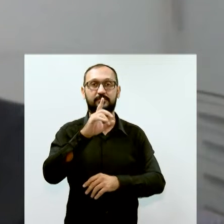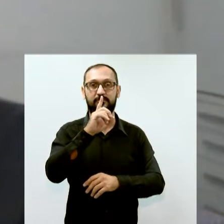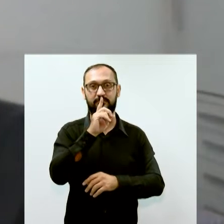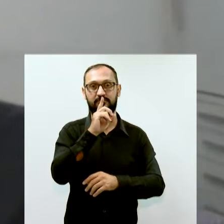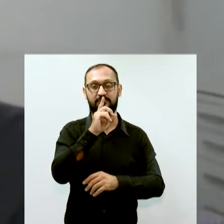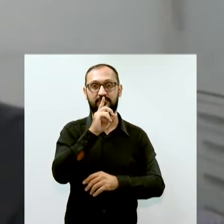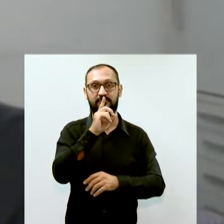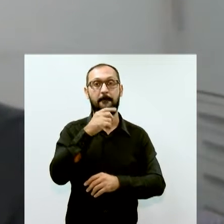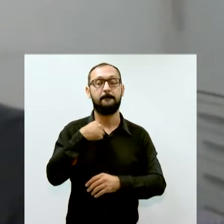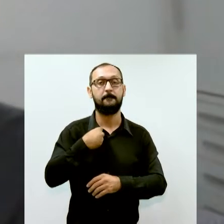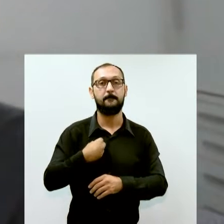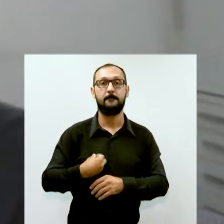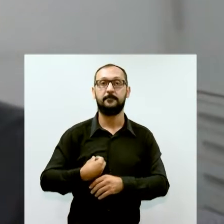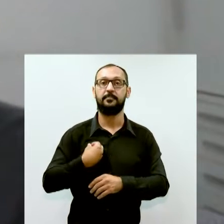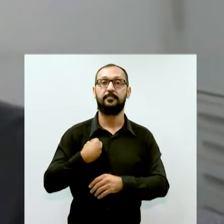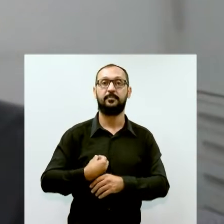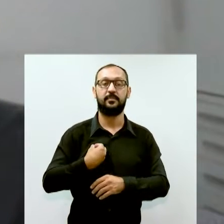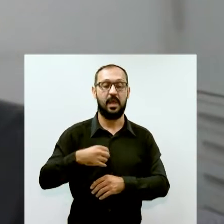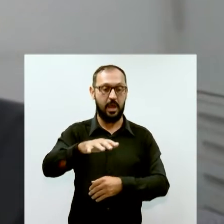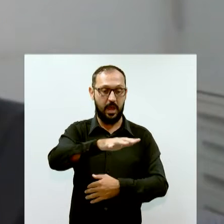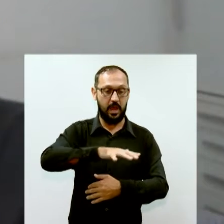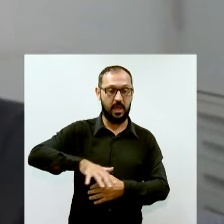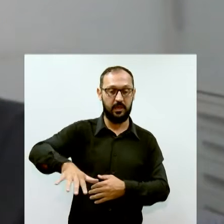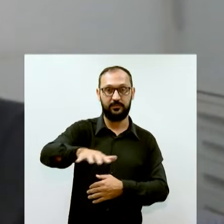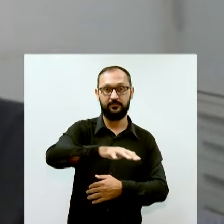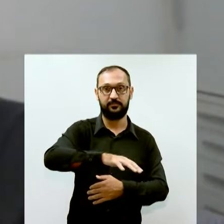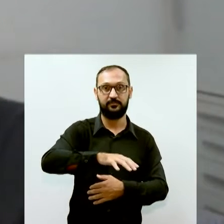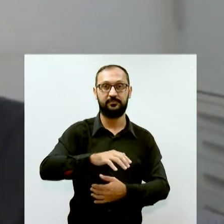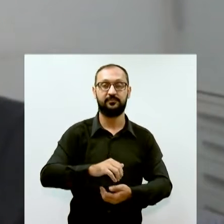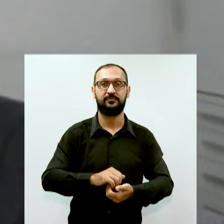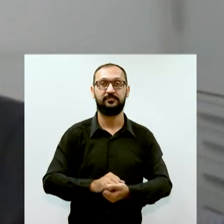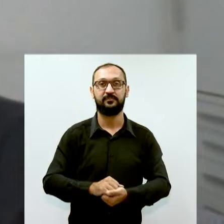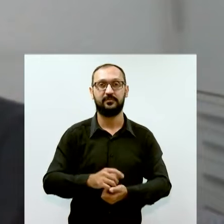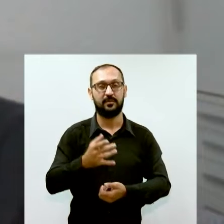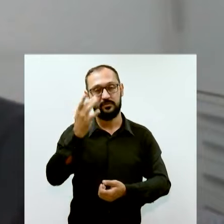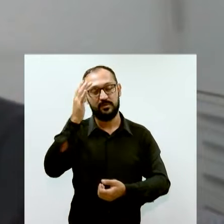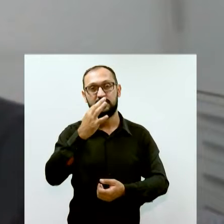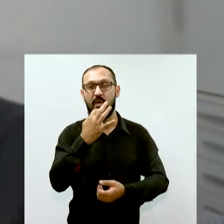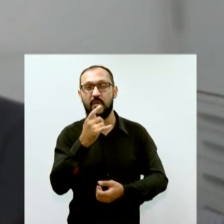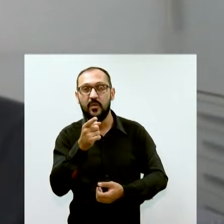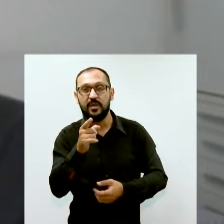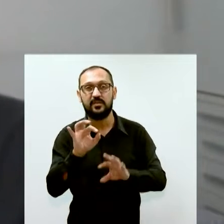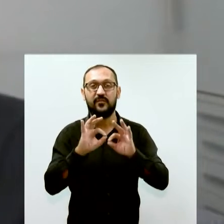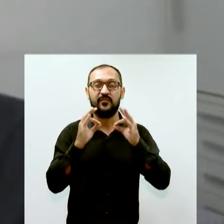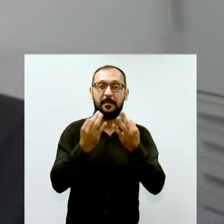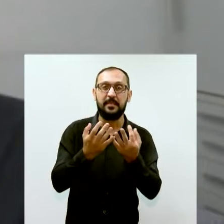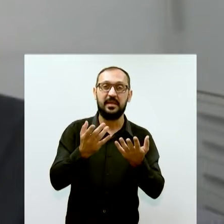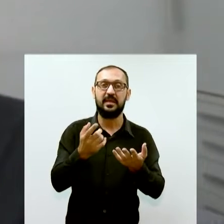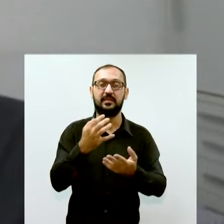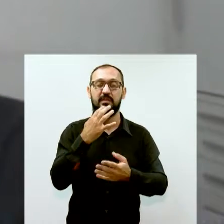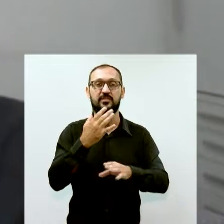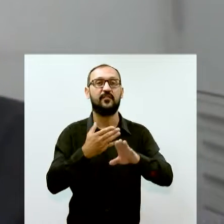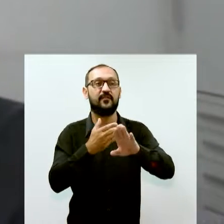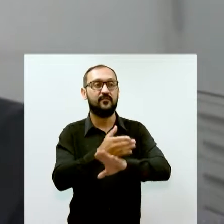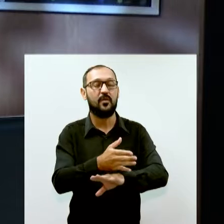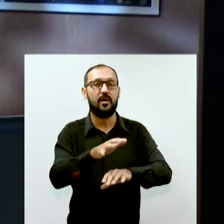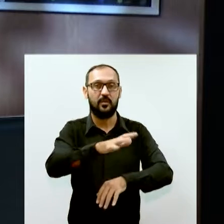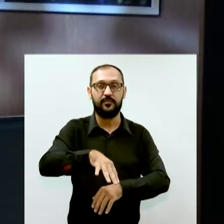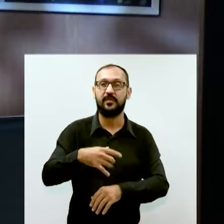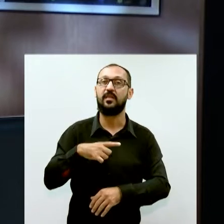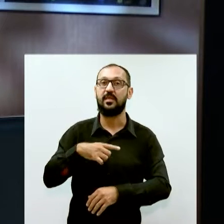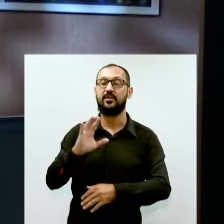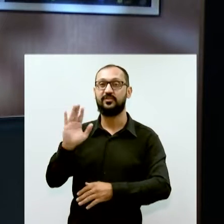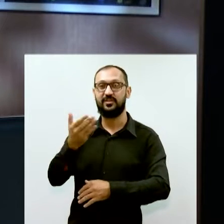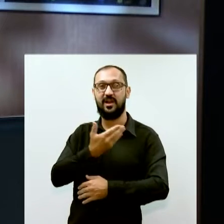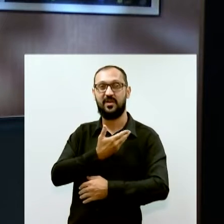Tem um silêncio muito presente no ambiente familiar japonês. Eu não sei se você conhece alguma família japonesa, se você já visitou algum lar de